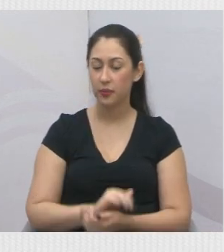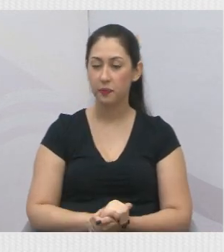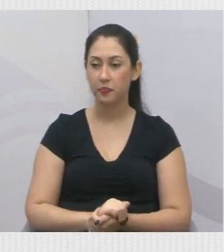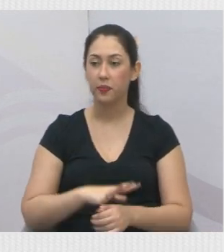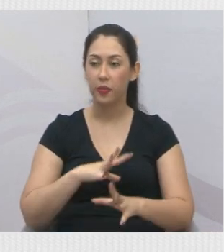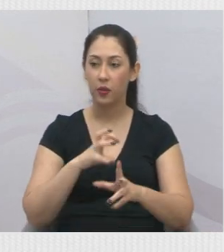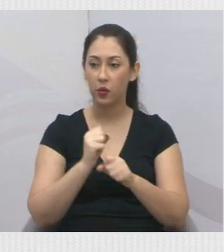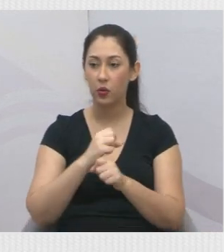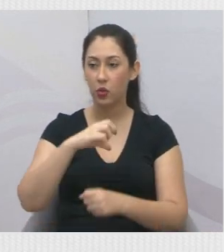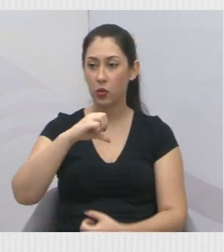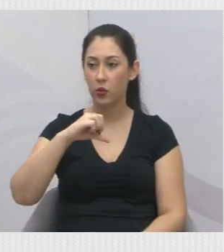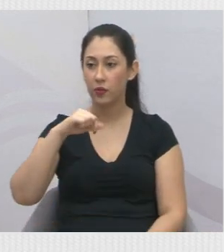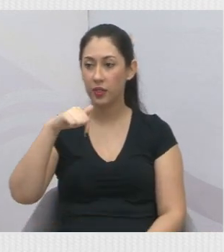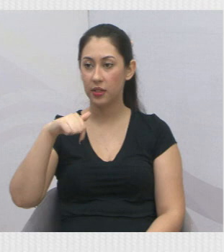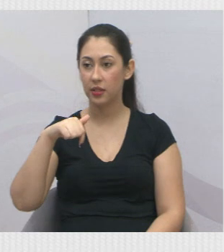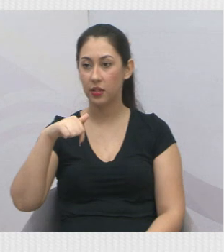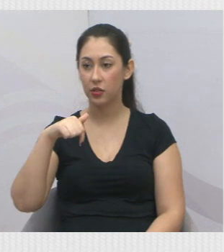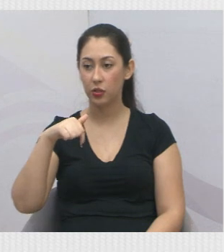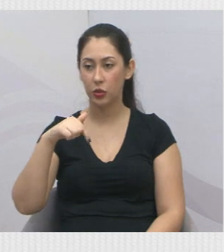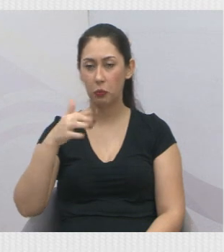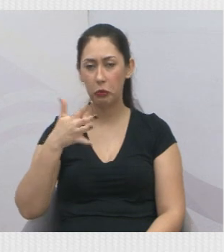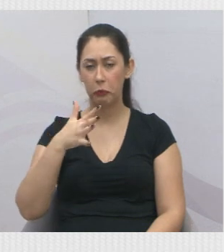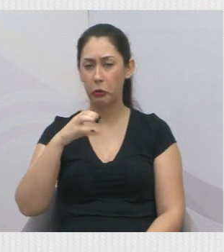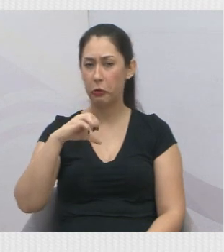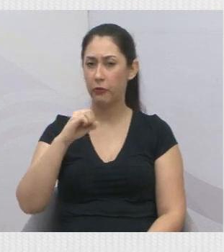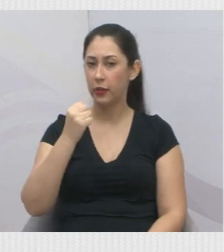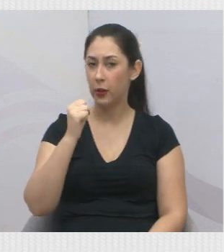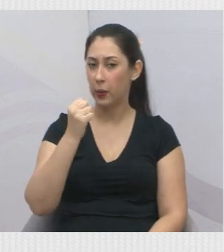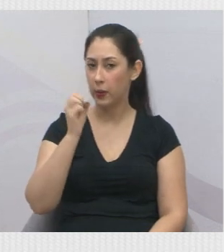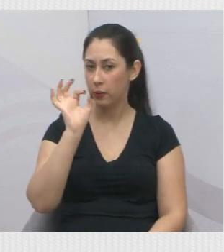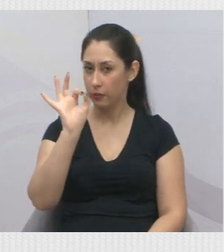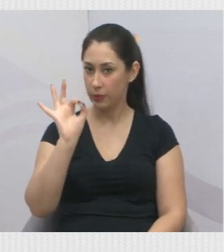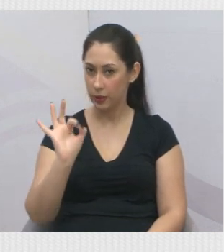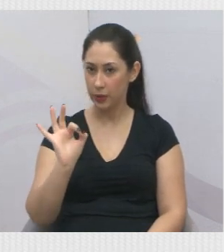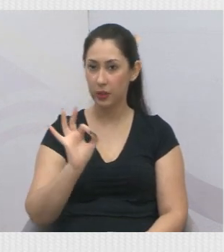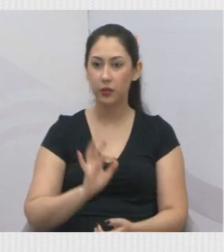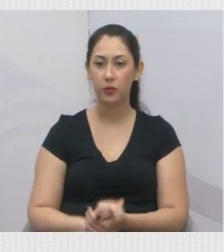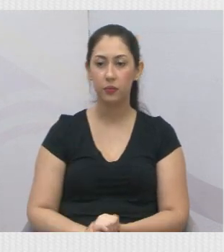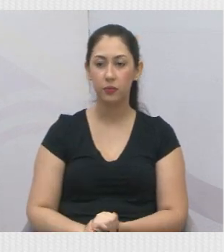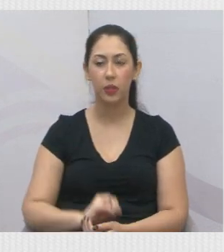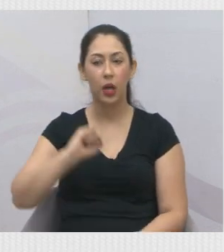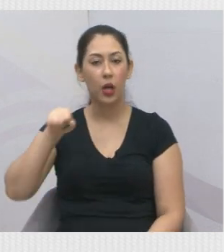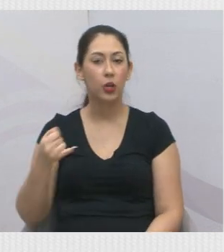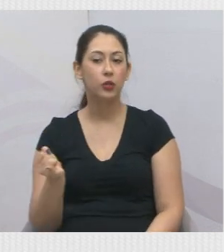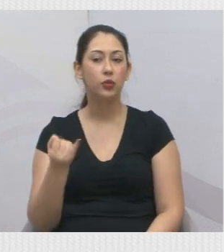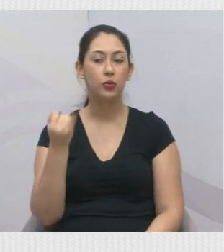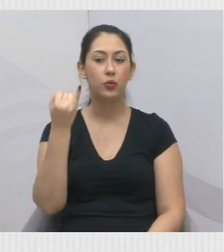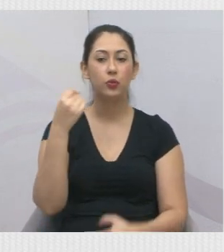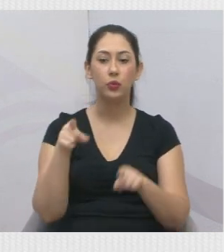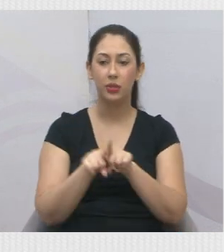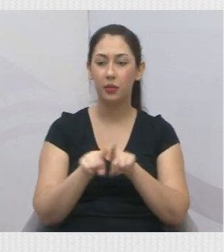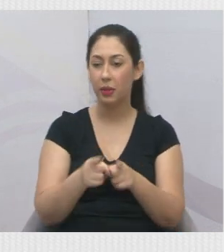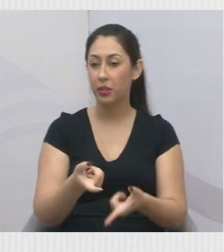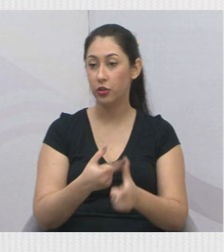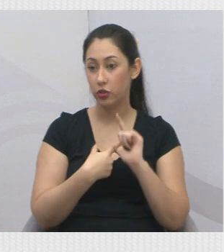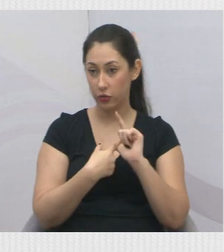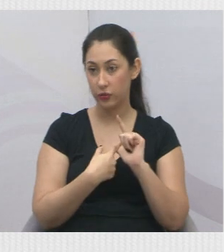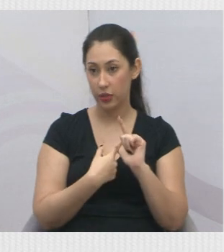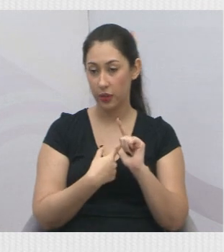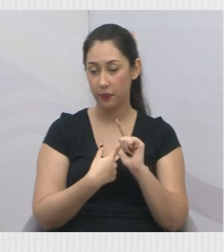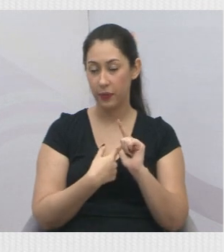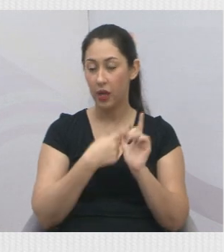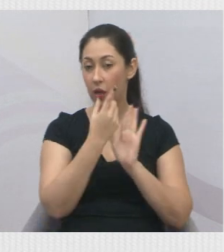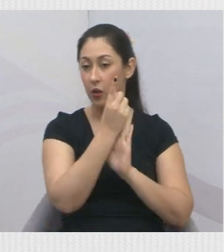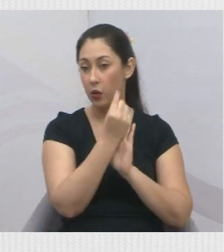380.991.000, meta de 98% sobre o orçado. Juros e encargos da dívida,